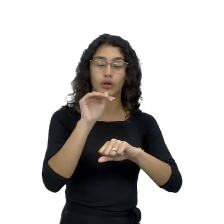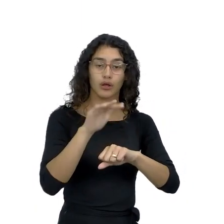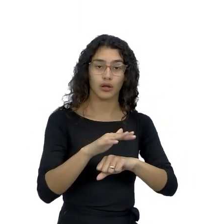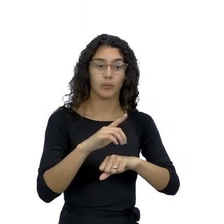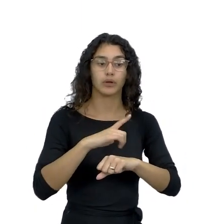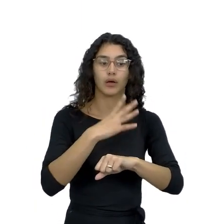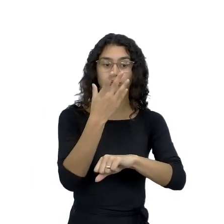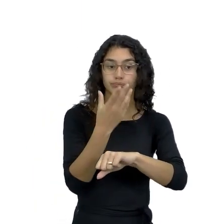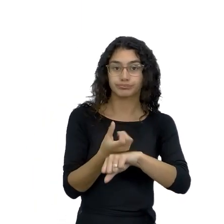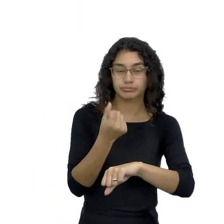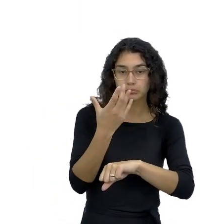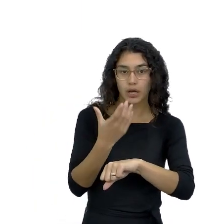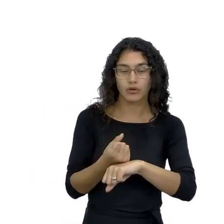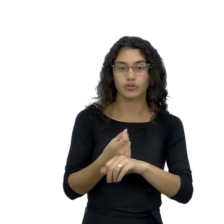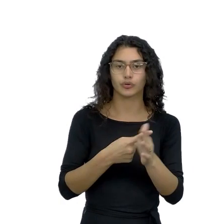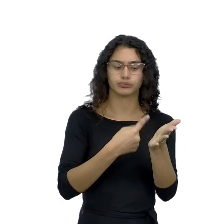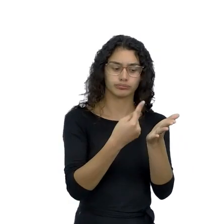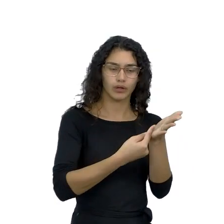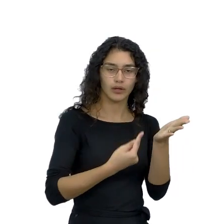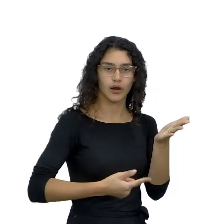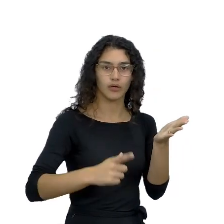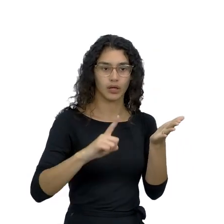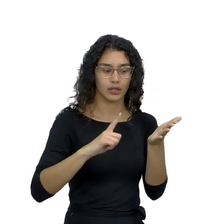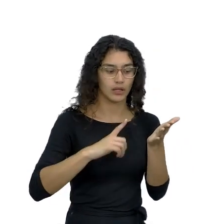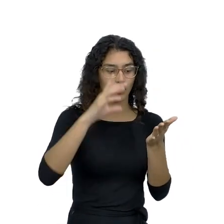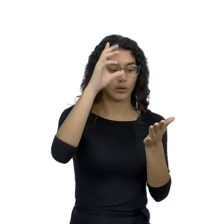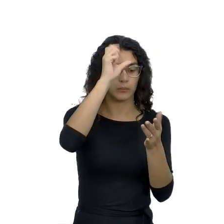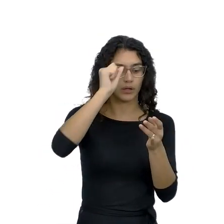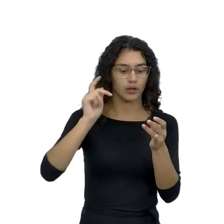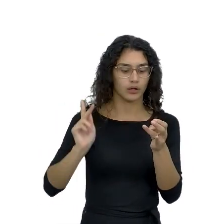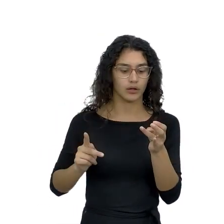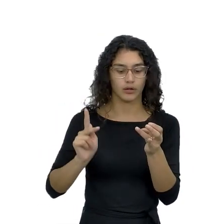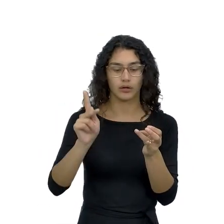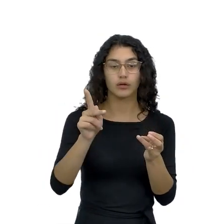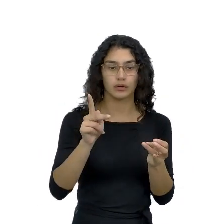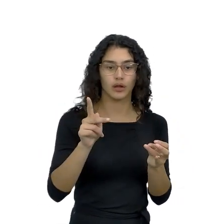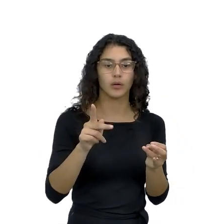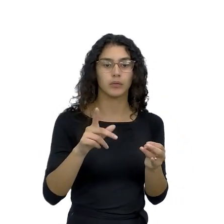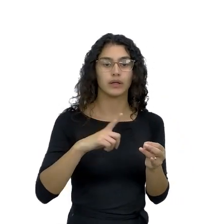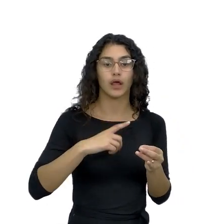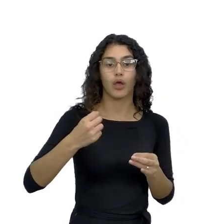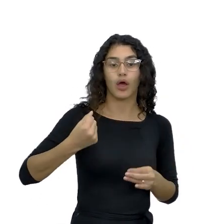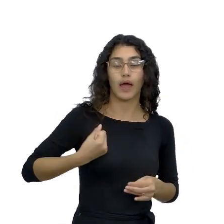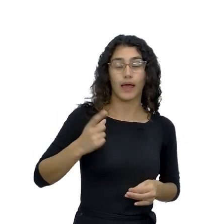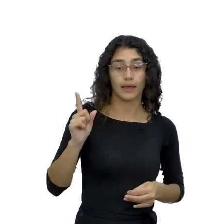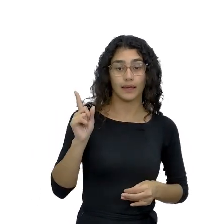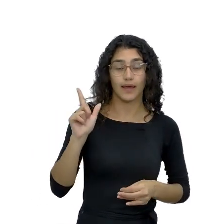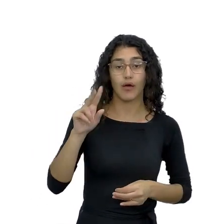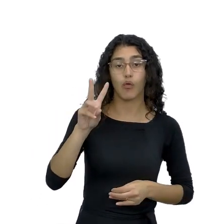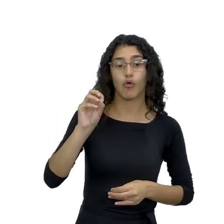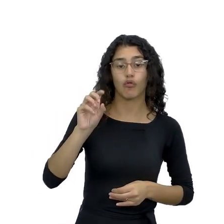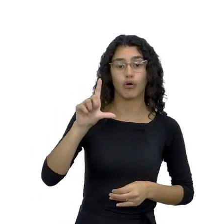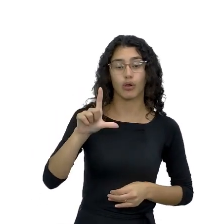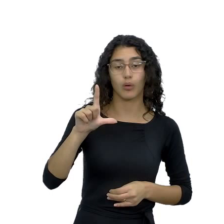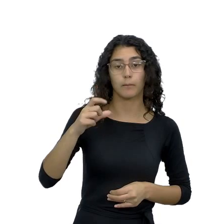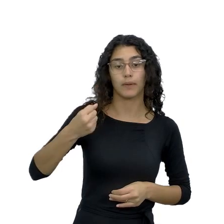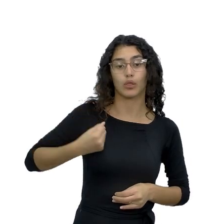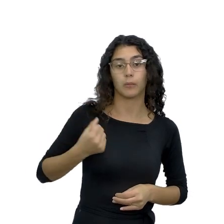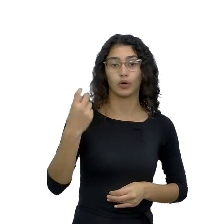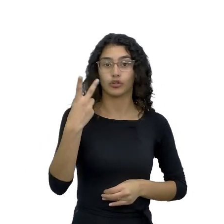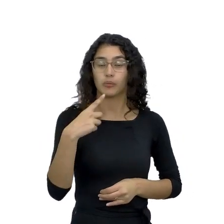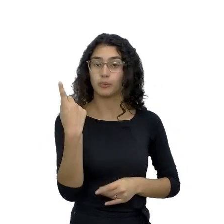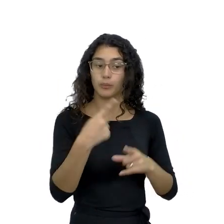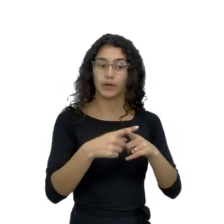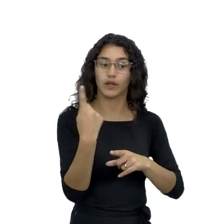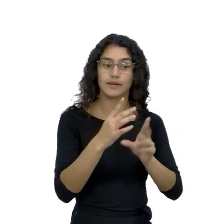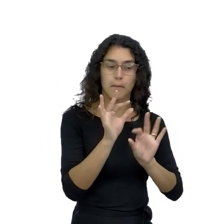recomendamos baixar os cadernos, né? Aprender sempre, aí é o volume 2, porque nós estamos nos preparando para